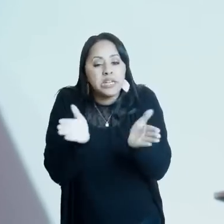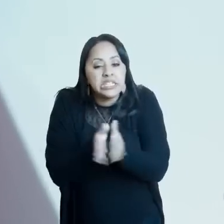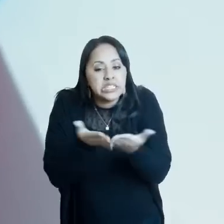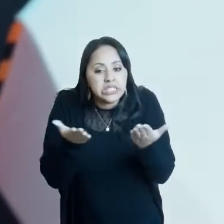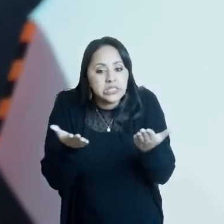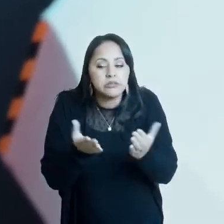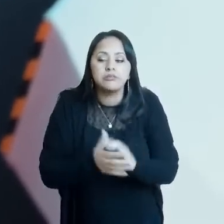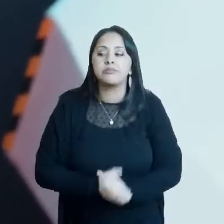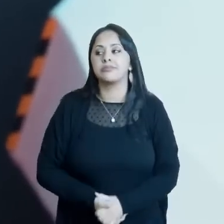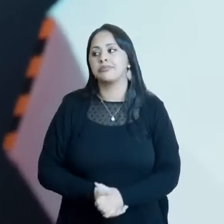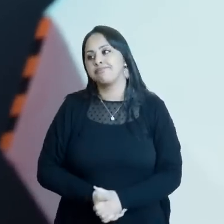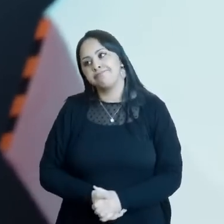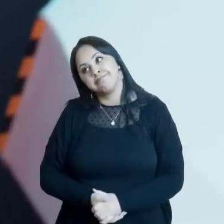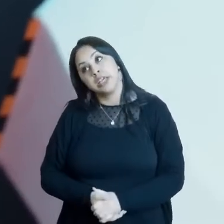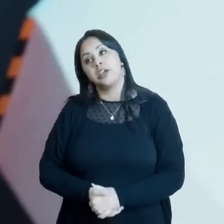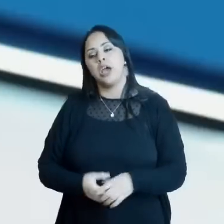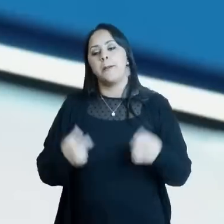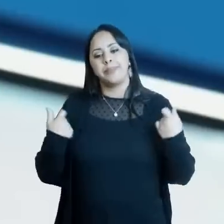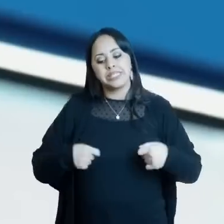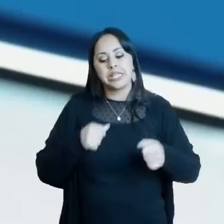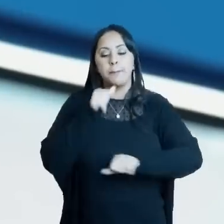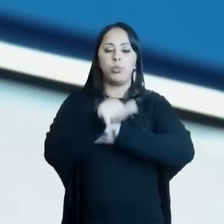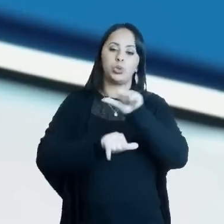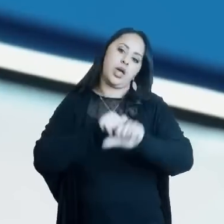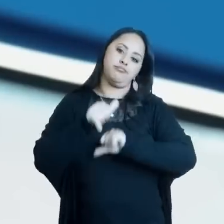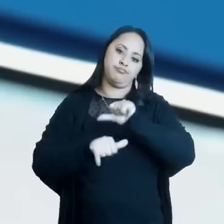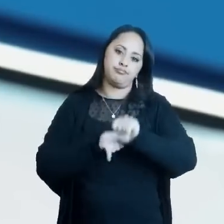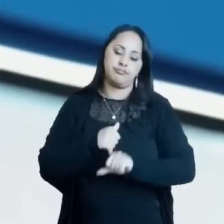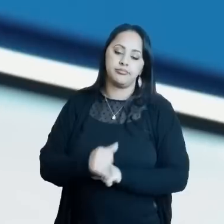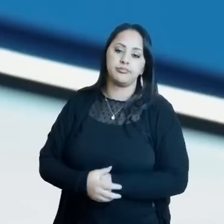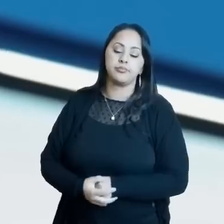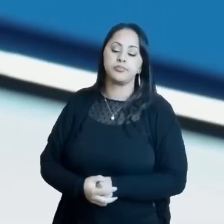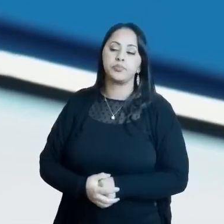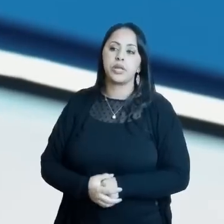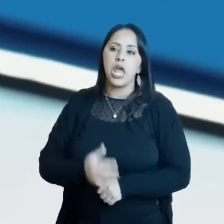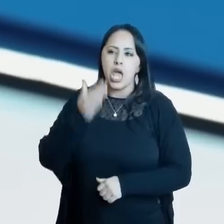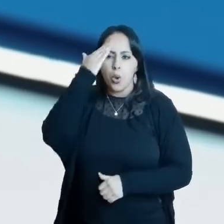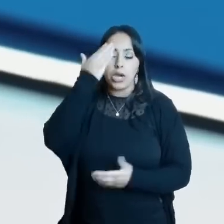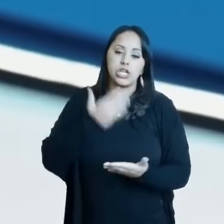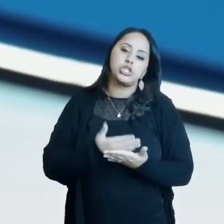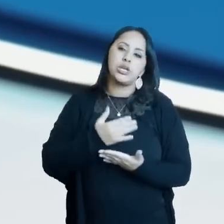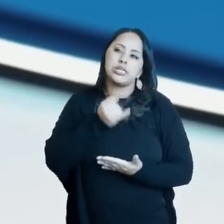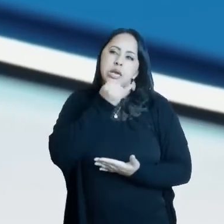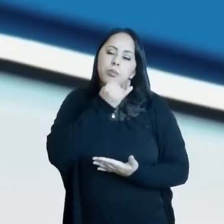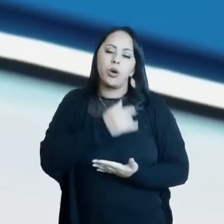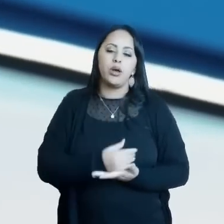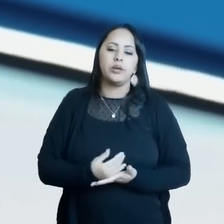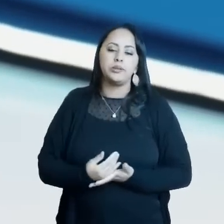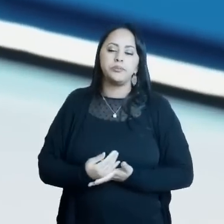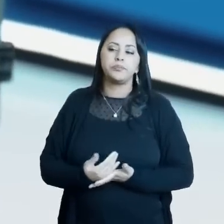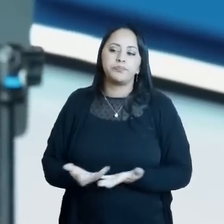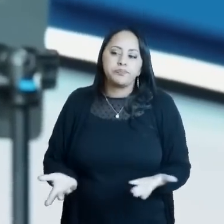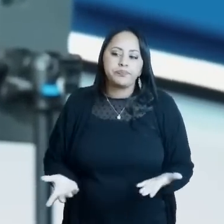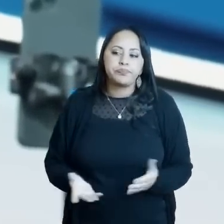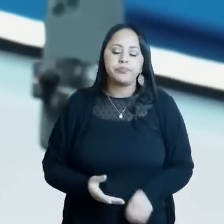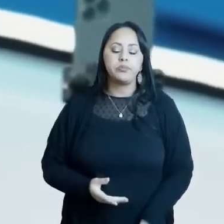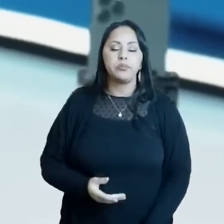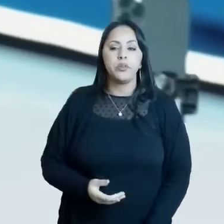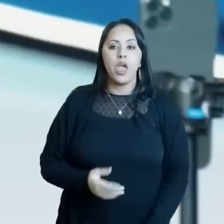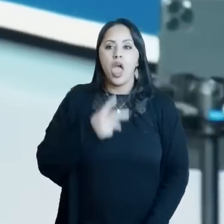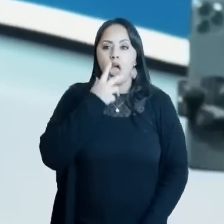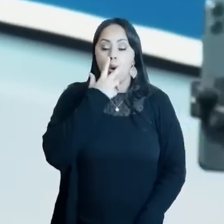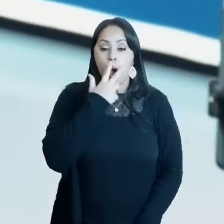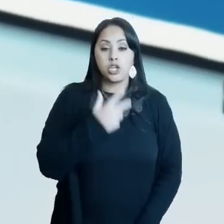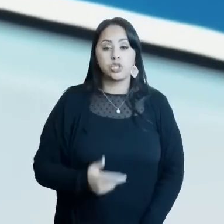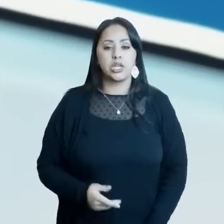Com a mudança, né? Pensamento de escassez, no sentido assim, eu acredito que a pessoa quer dizer assim, ah, eu tenho... eu acho